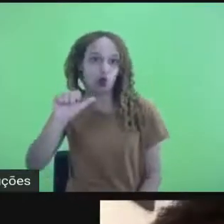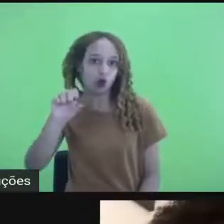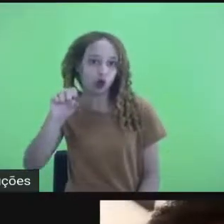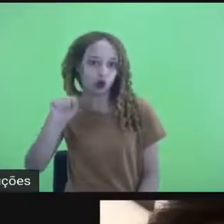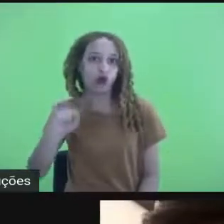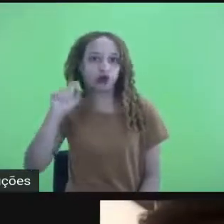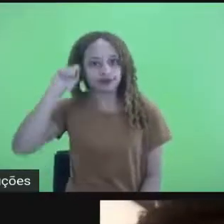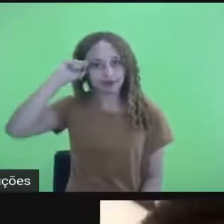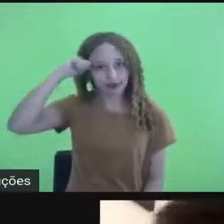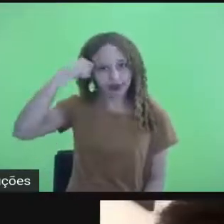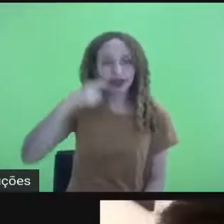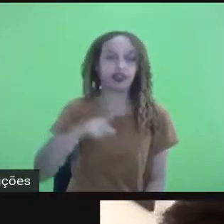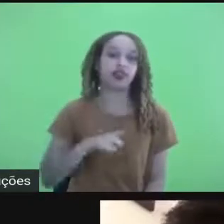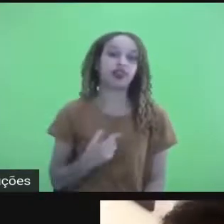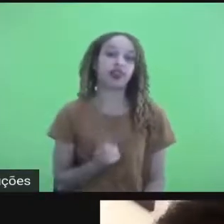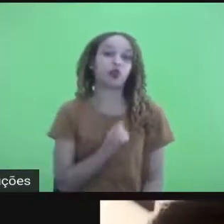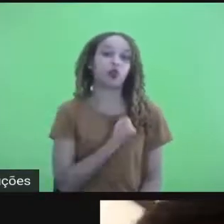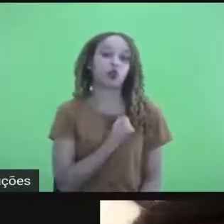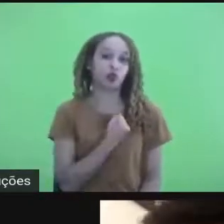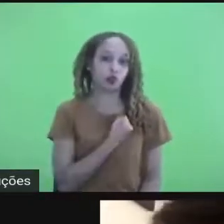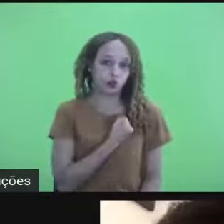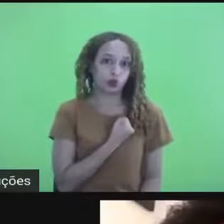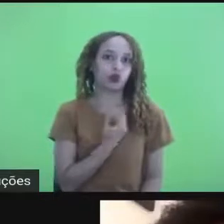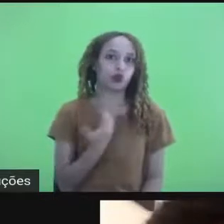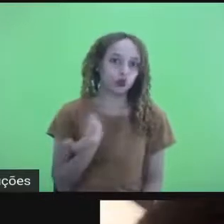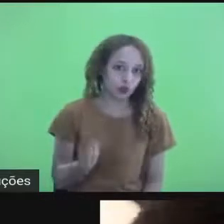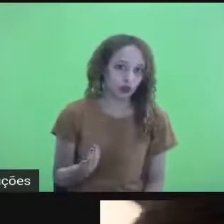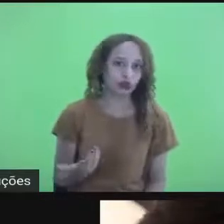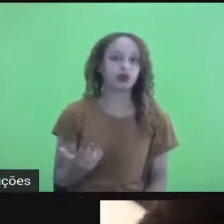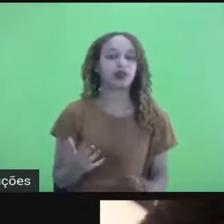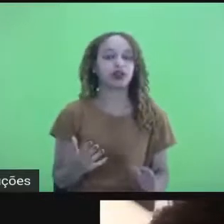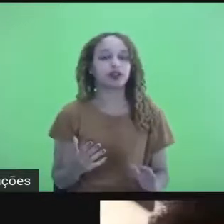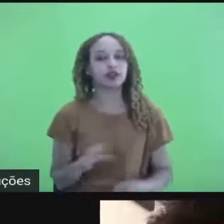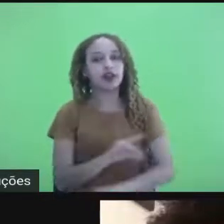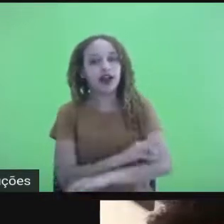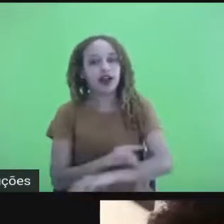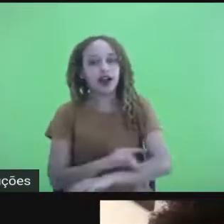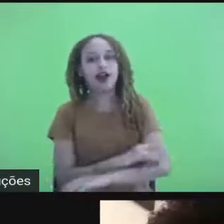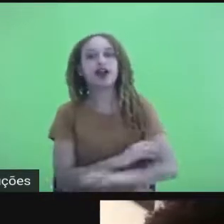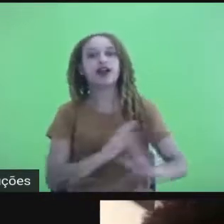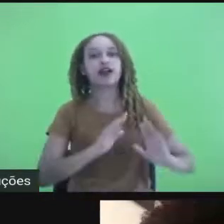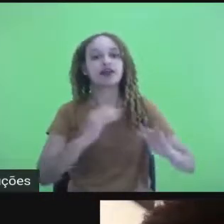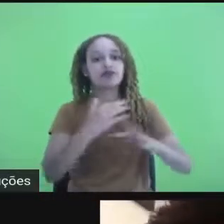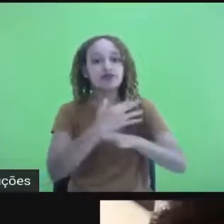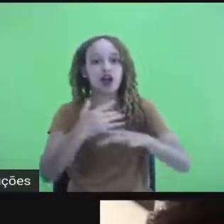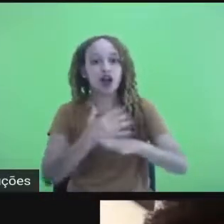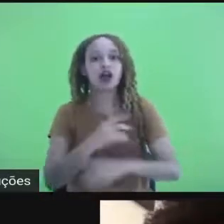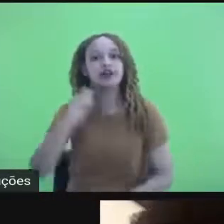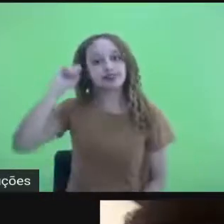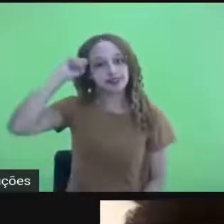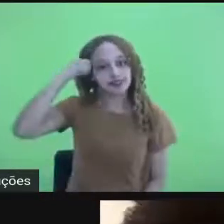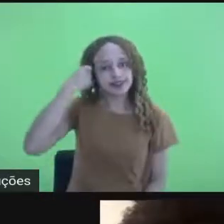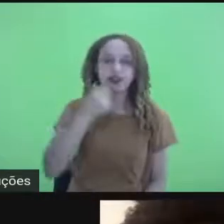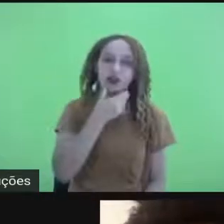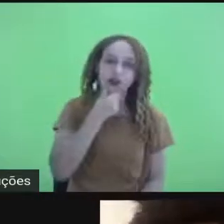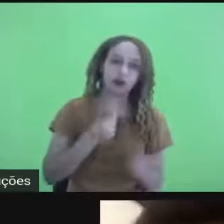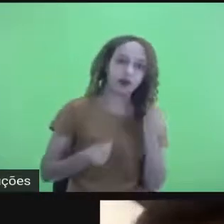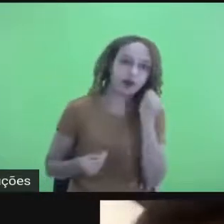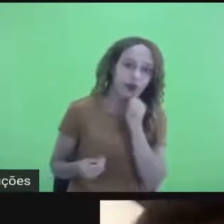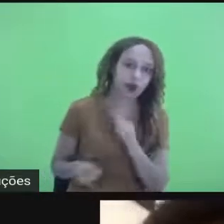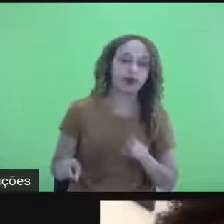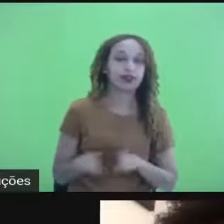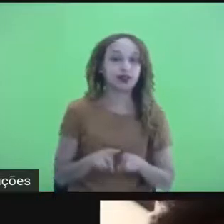Então, tem um número expressivo de arquitetos e urbanistas negros e negras entrando cada vez mais no debate, no mercado de trabalho,